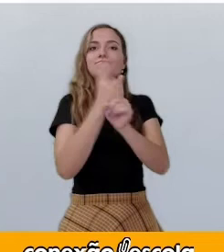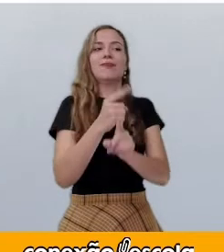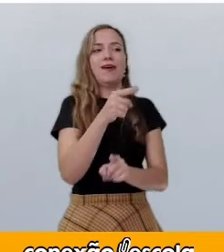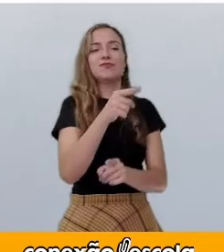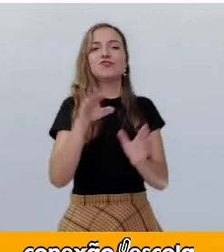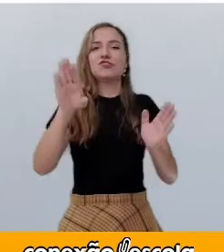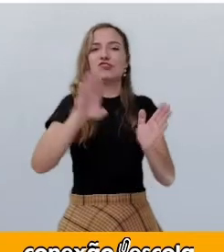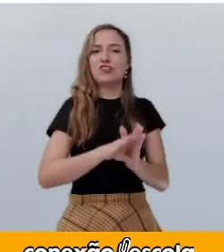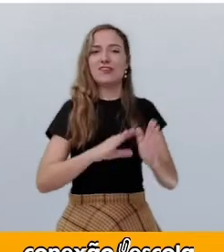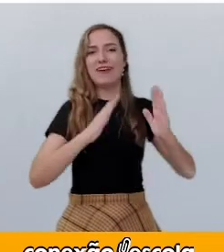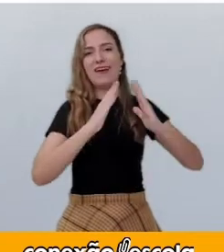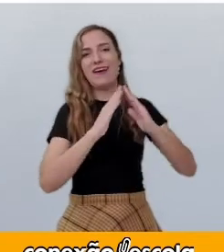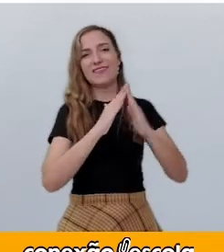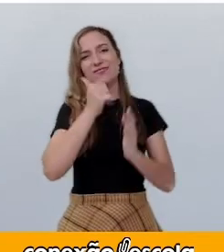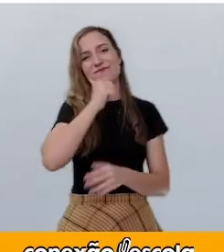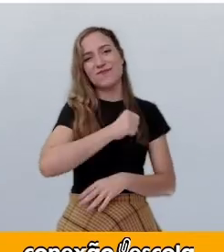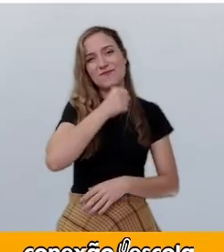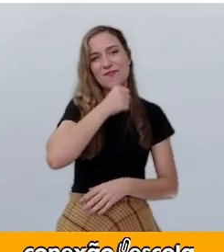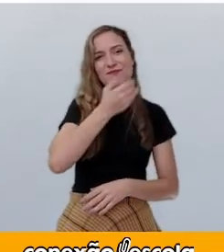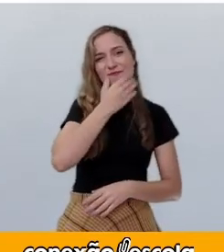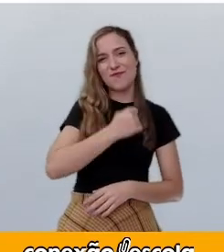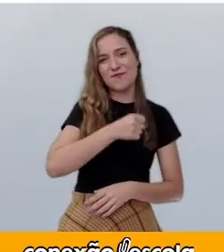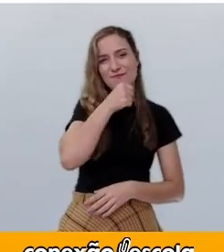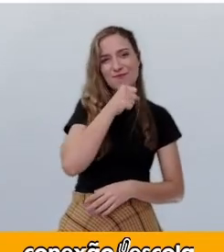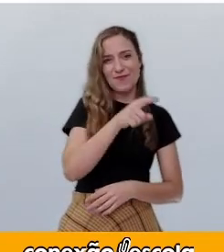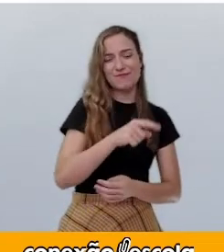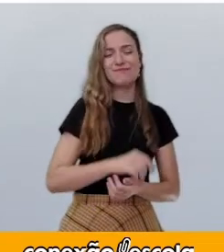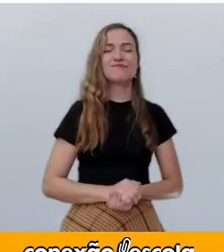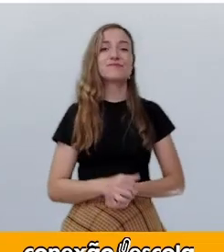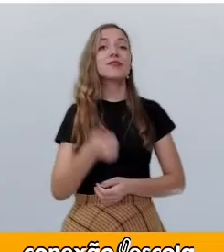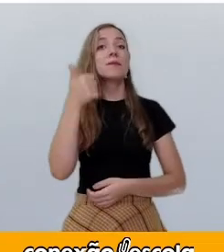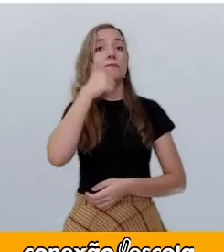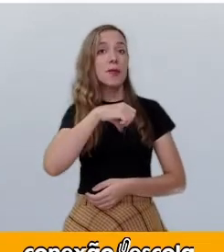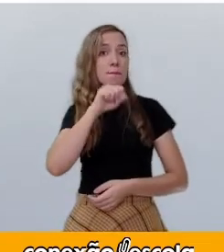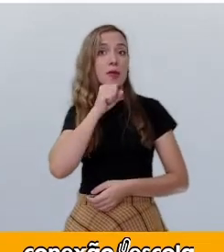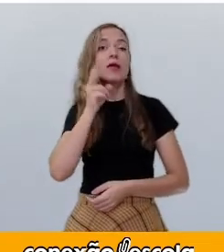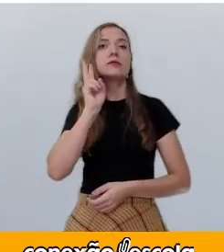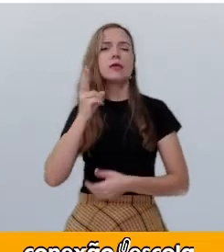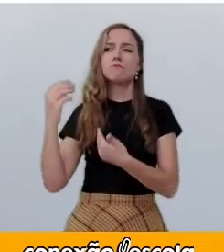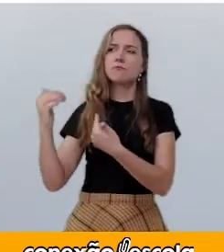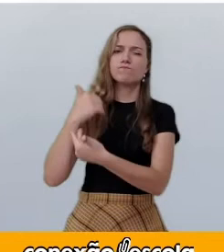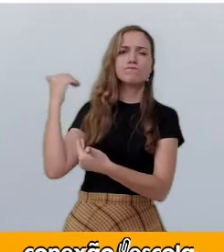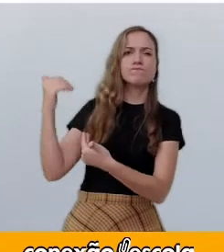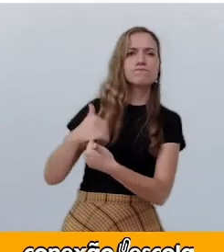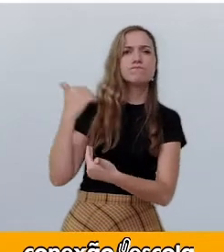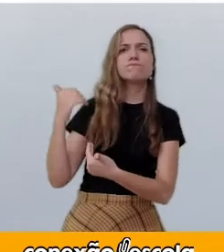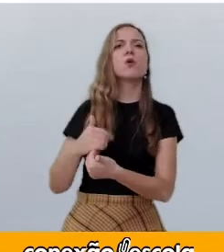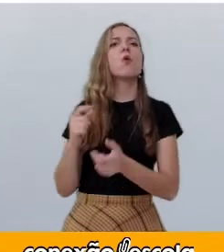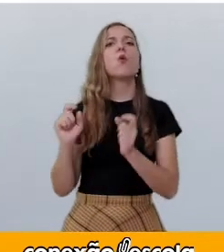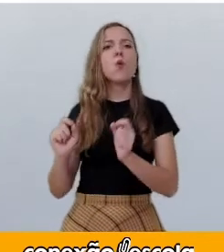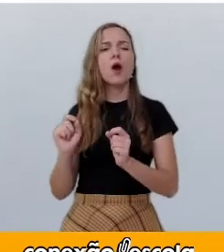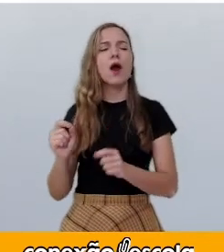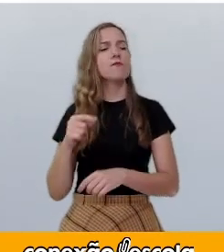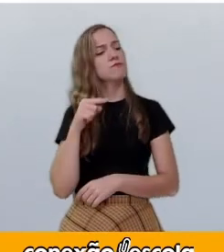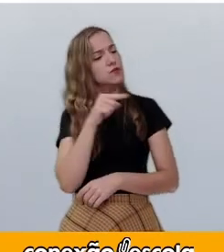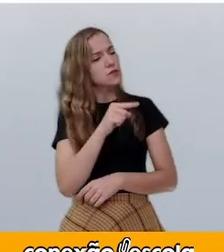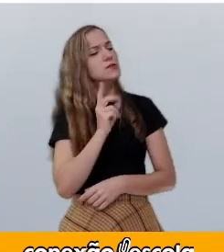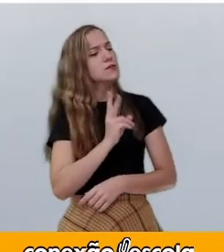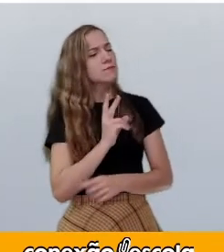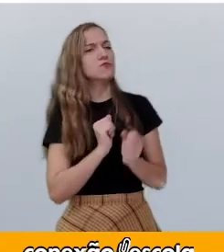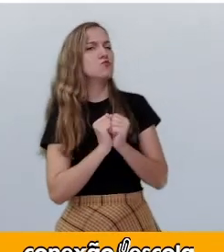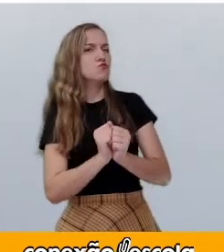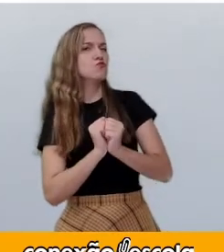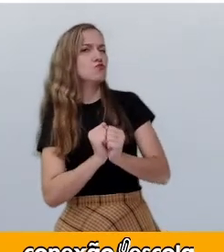a casa dos meus avós Minha mãe sempre me falava que eu era a companheira